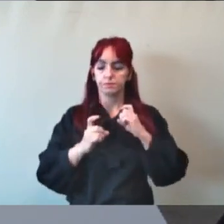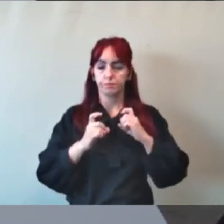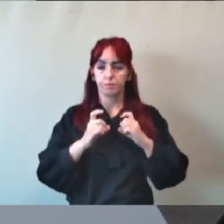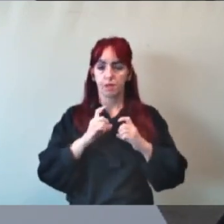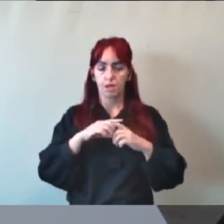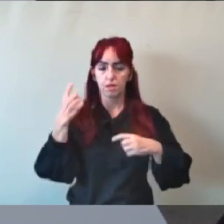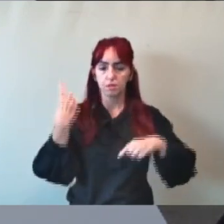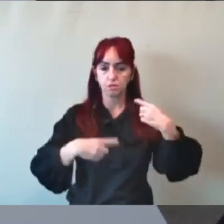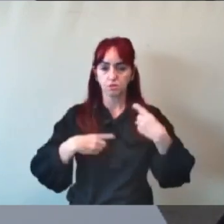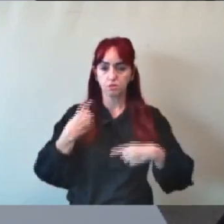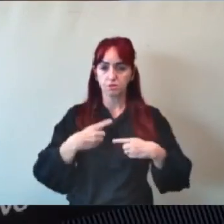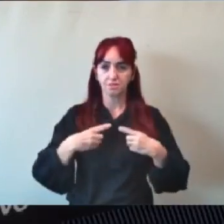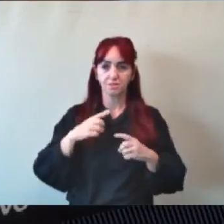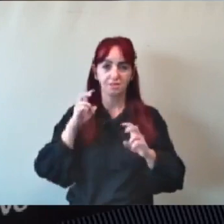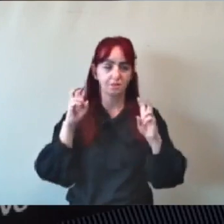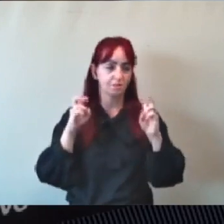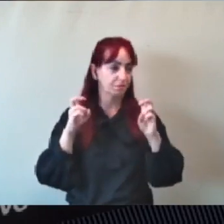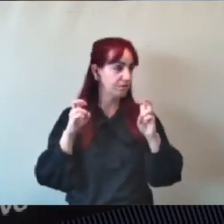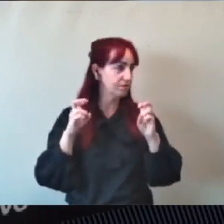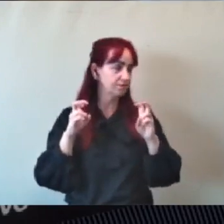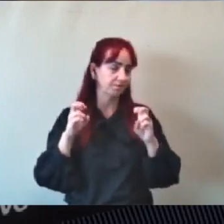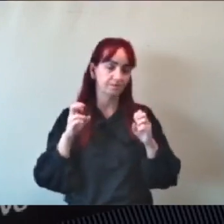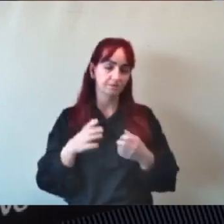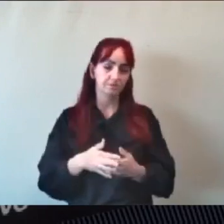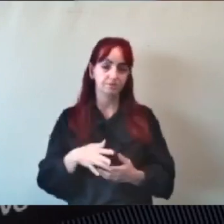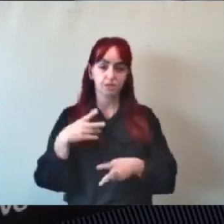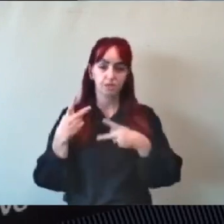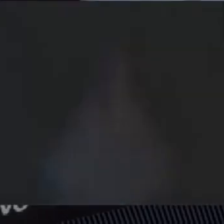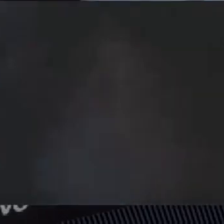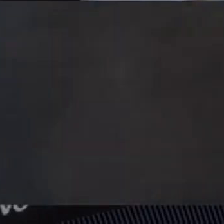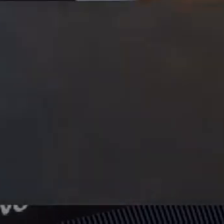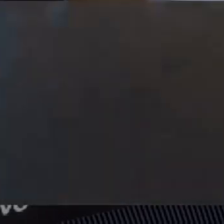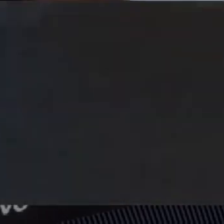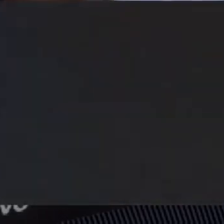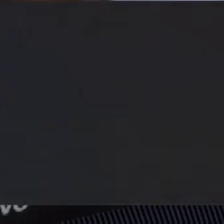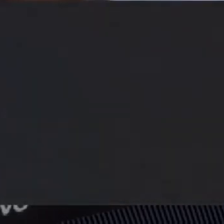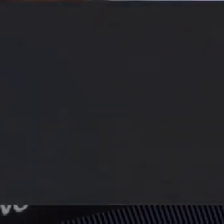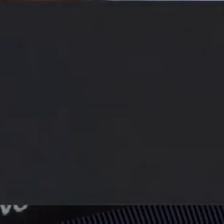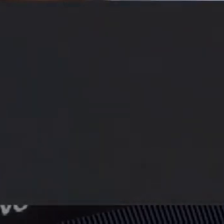eu falo que a gente tem que se ater muito, pensar muito bem, porque